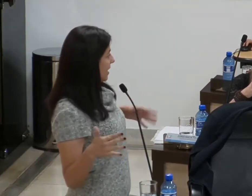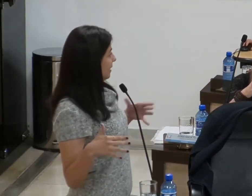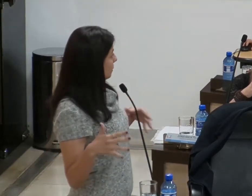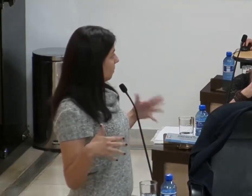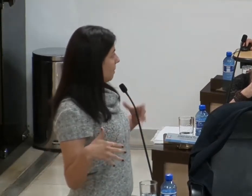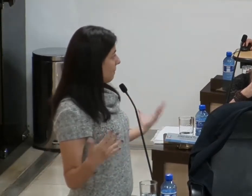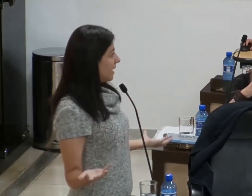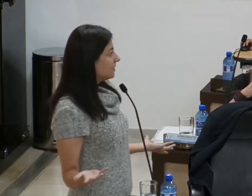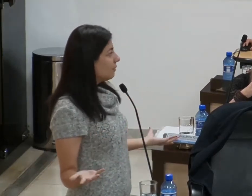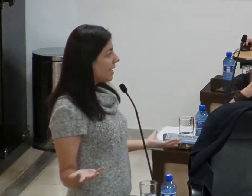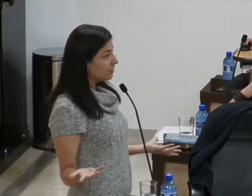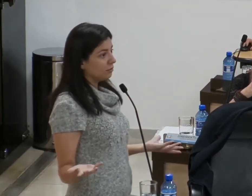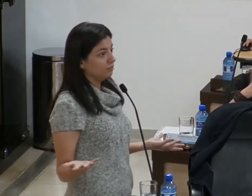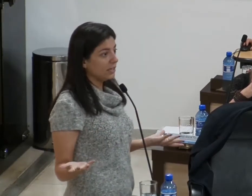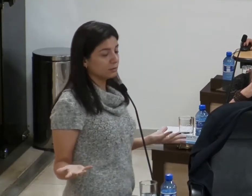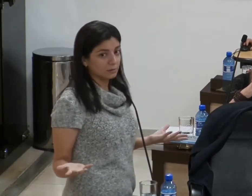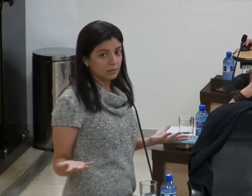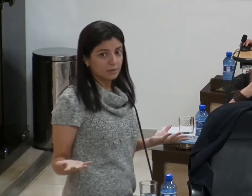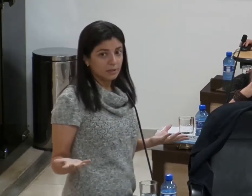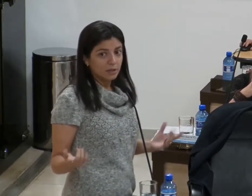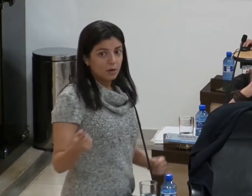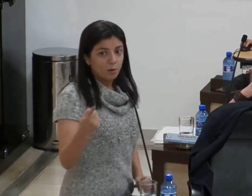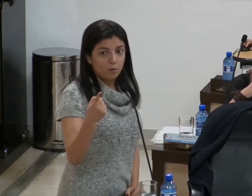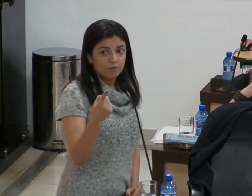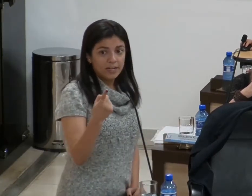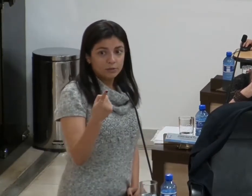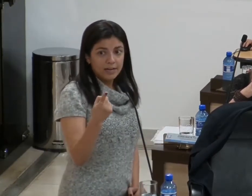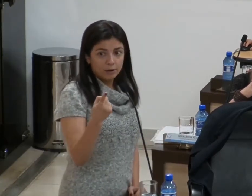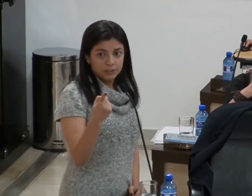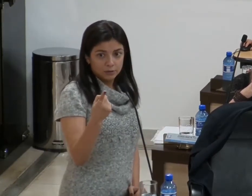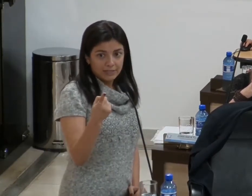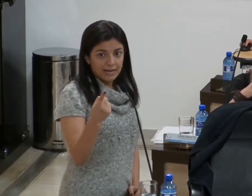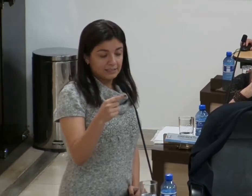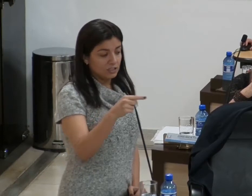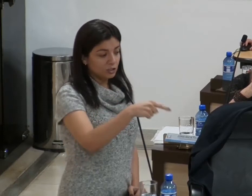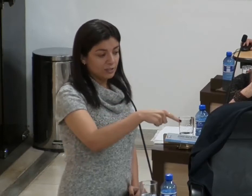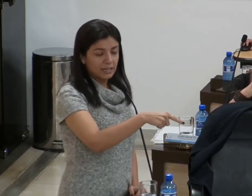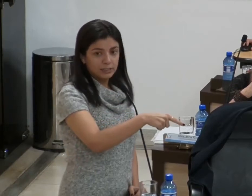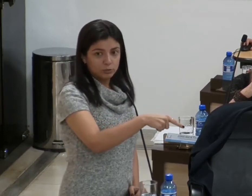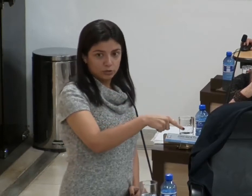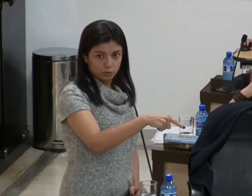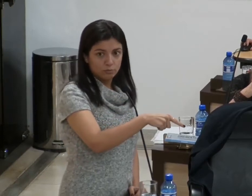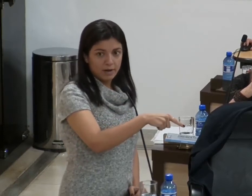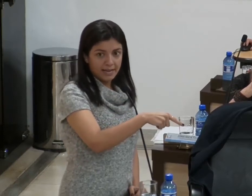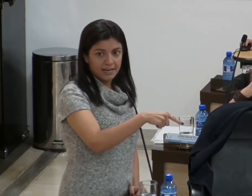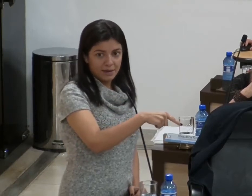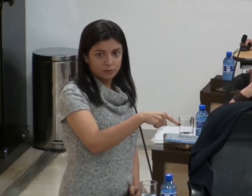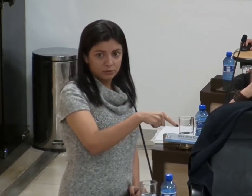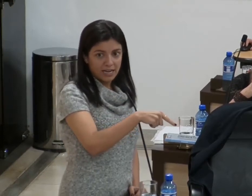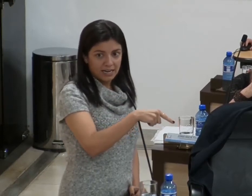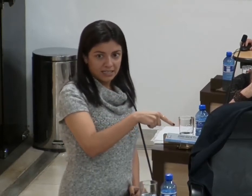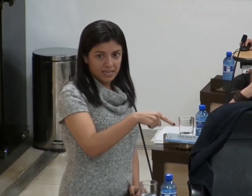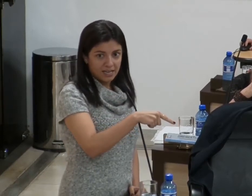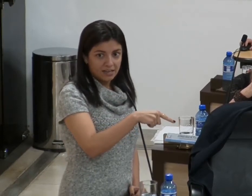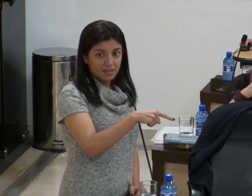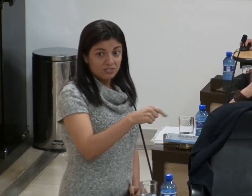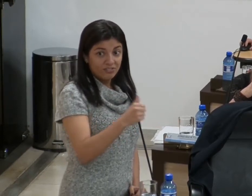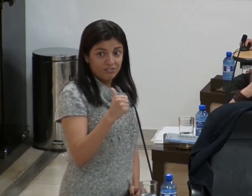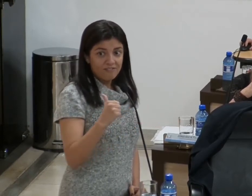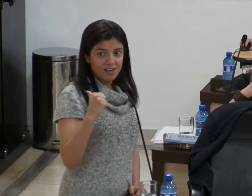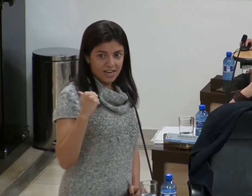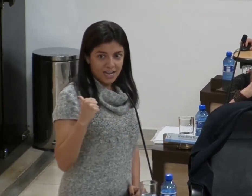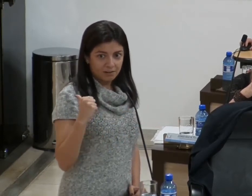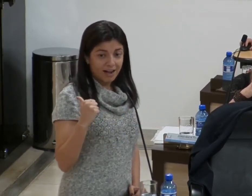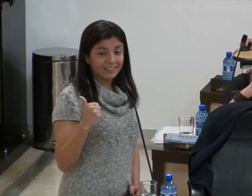provocação dessa casa, o problema parece que não é resolvido. O vereador Helder do Táxi, a gente fez a leitura de um requerimento dele aqui,